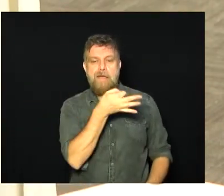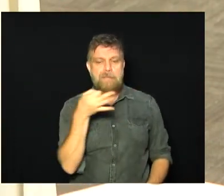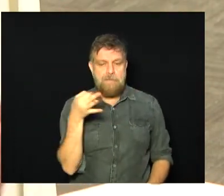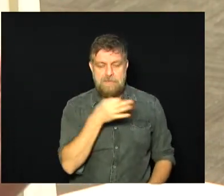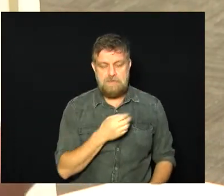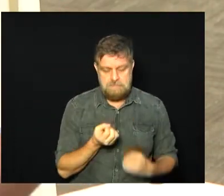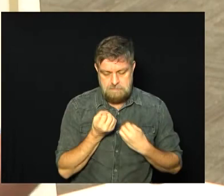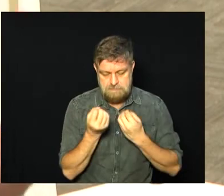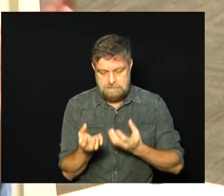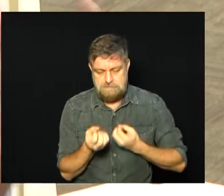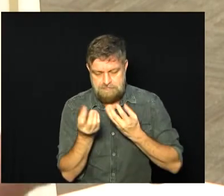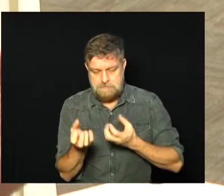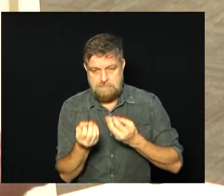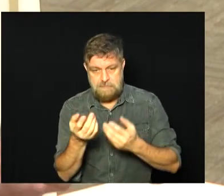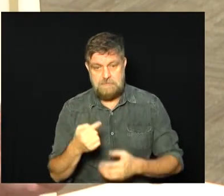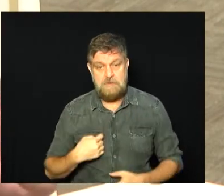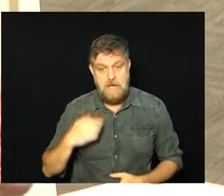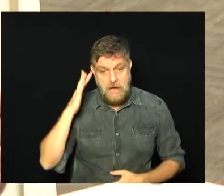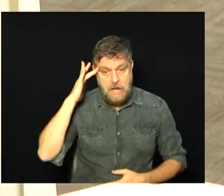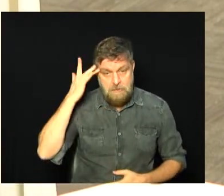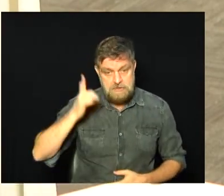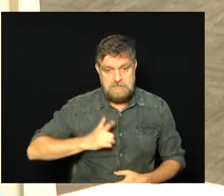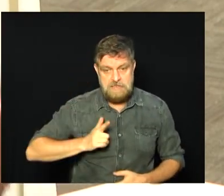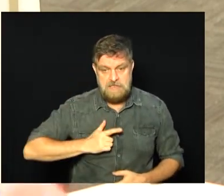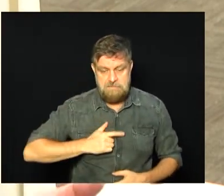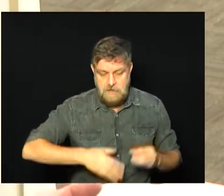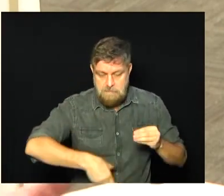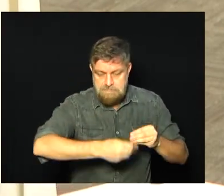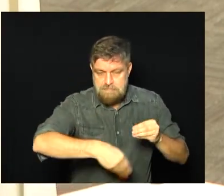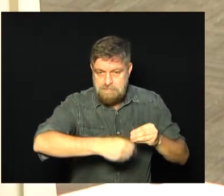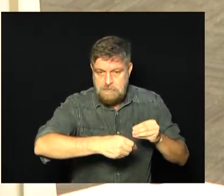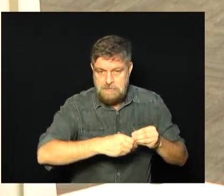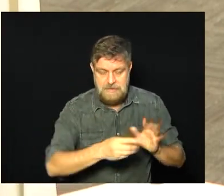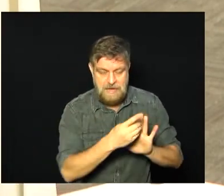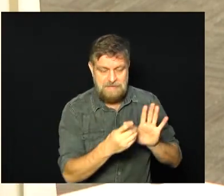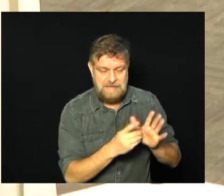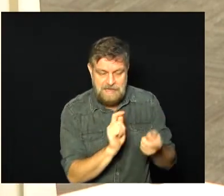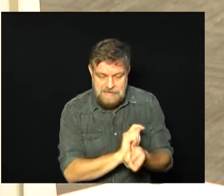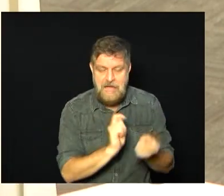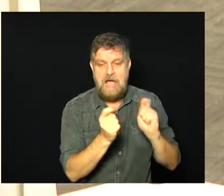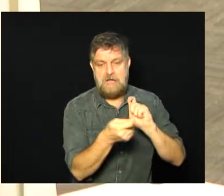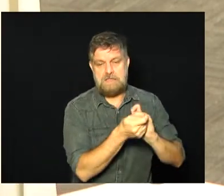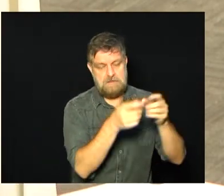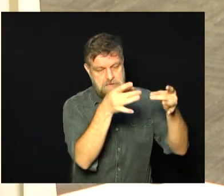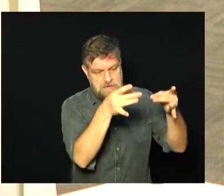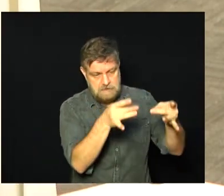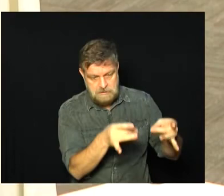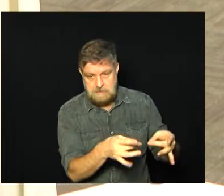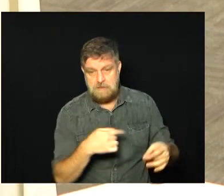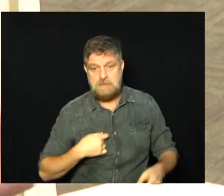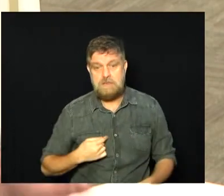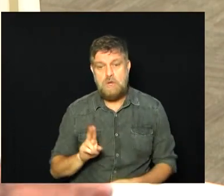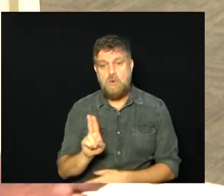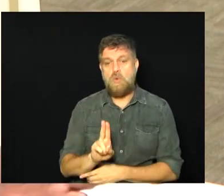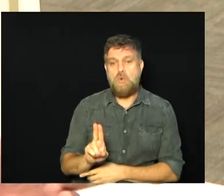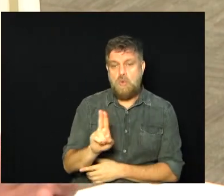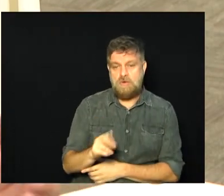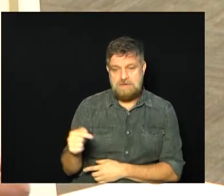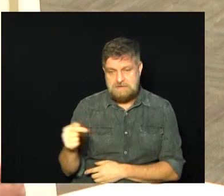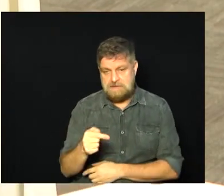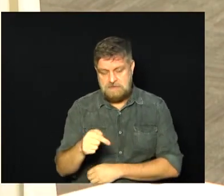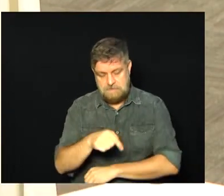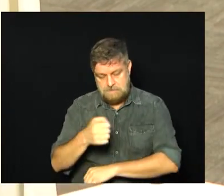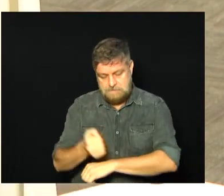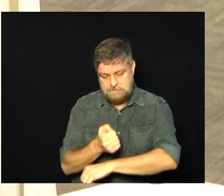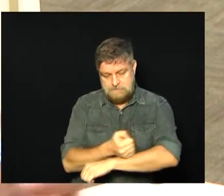acho que saiu daqui bastante elemento para aprimoramento da norma e, obviamente, utilizar esse equipamento